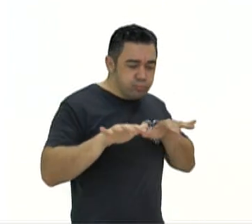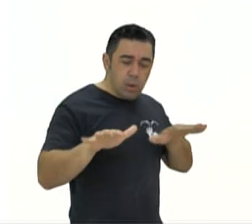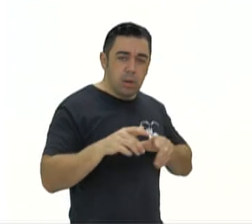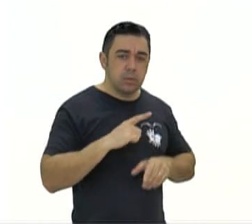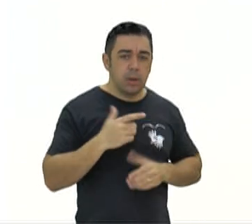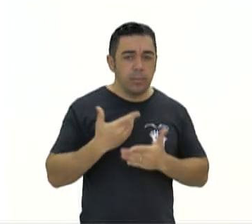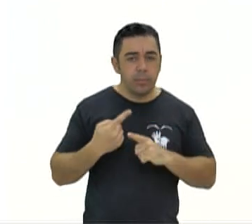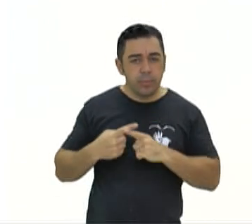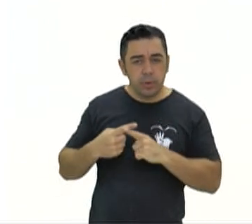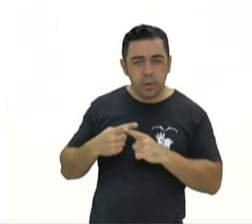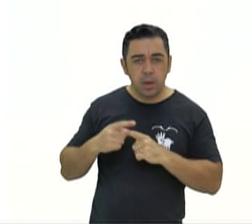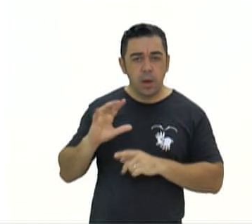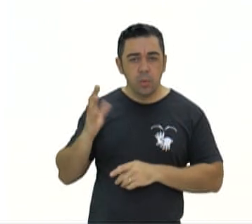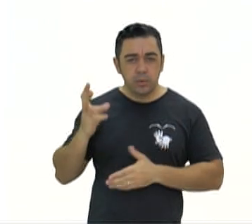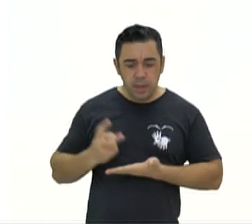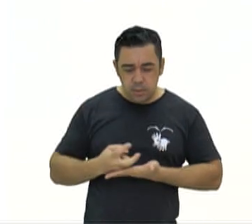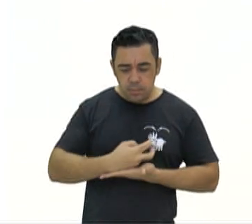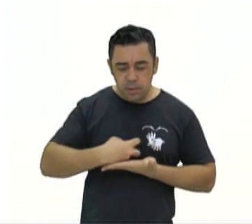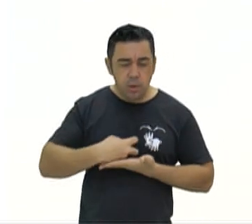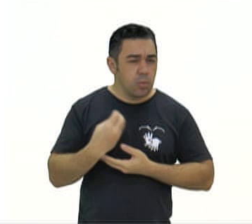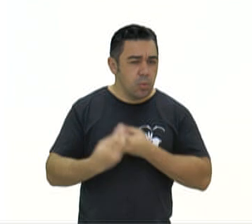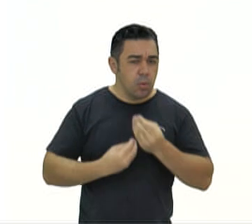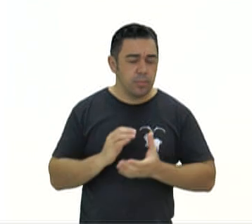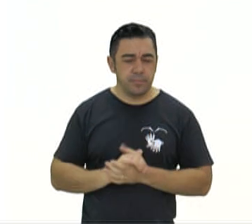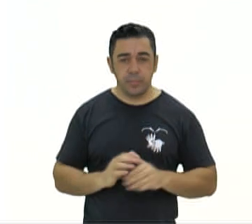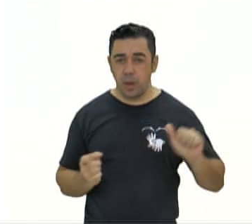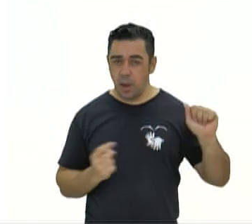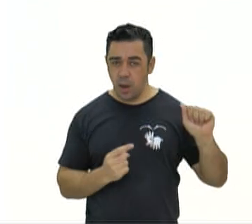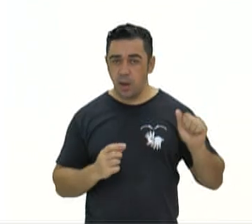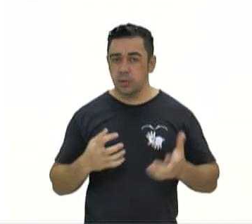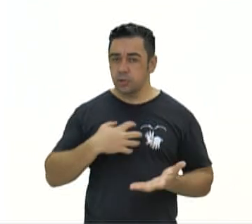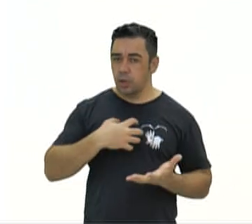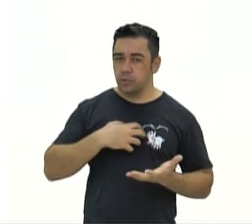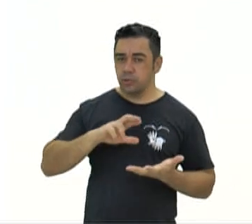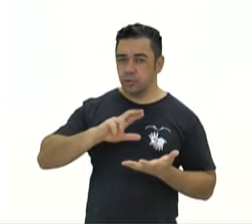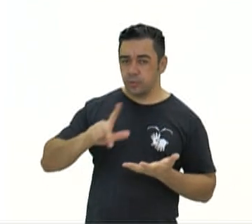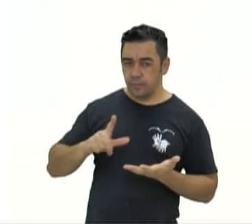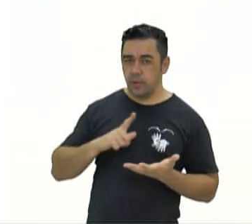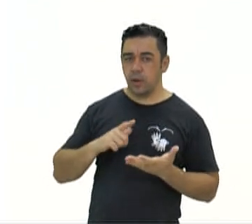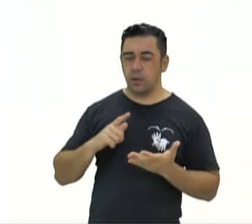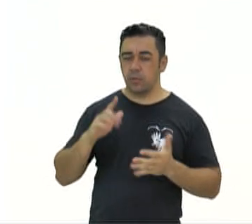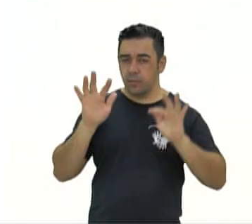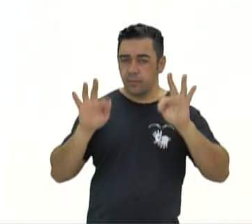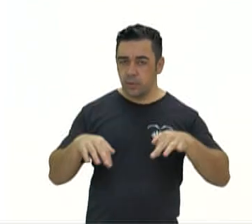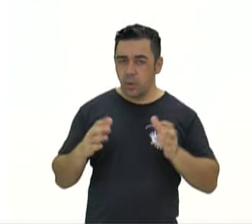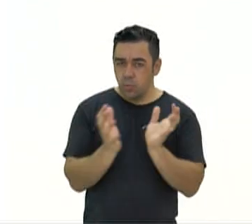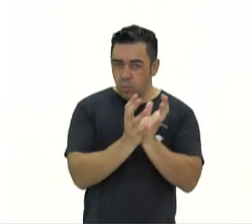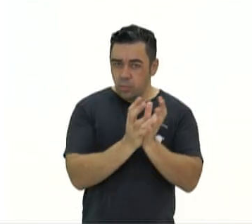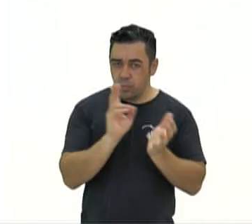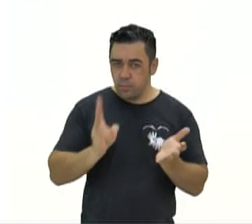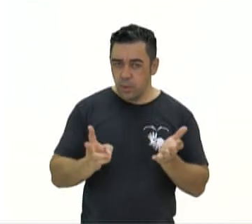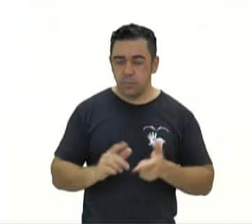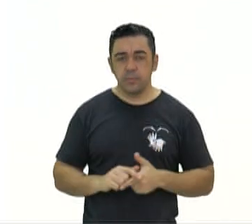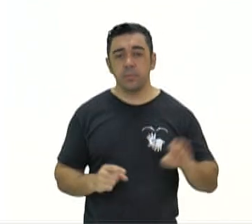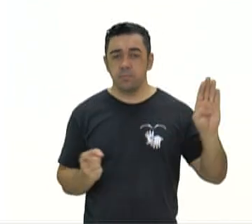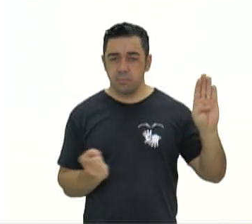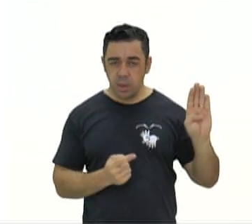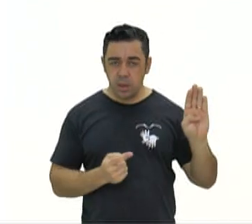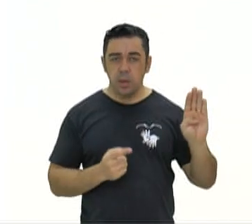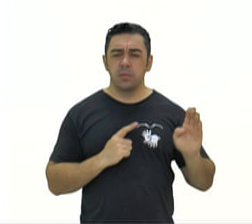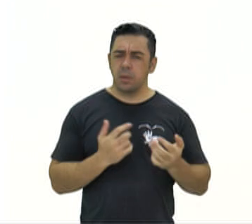desenvolvimento embrionário ocorre. Vamos ver aqui. Letra A, de forma diferentes nas etapas finais do mesmo grupo. Letra B, de